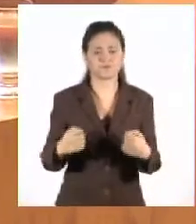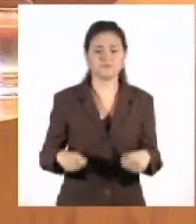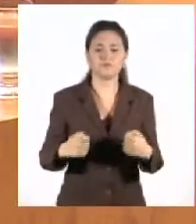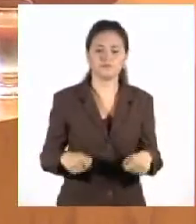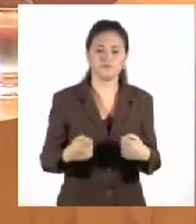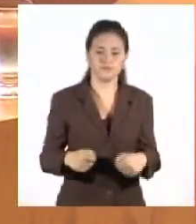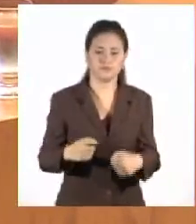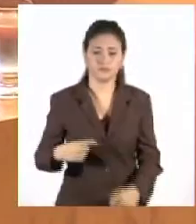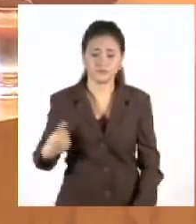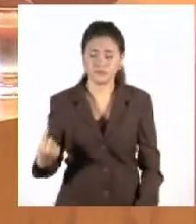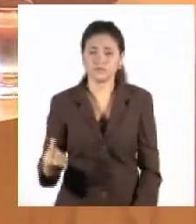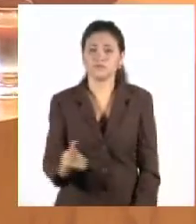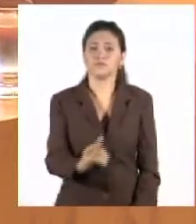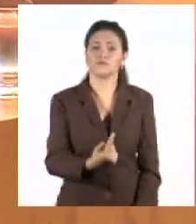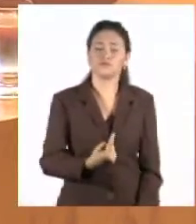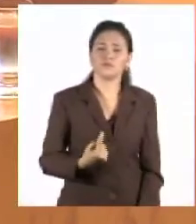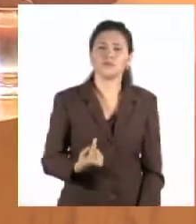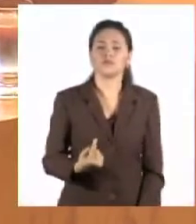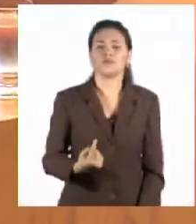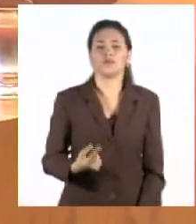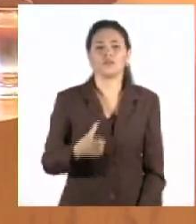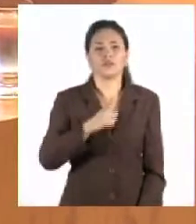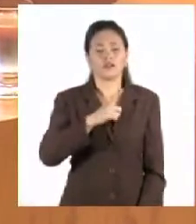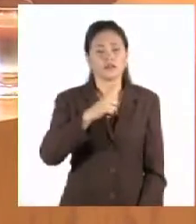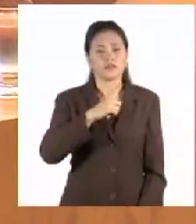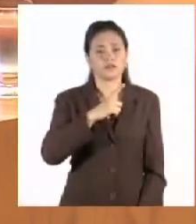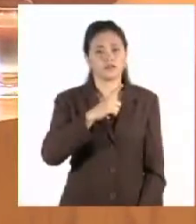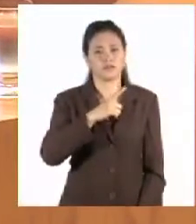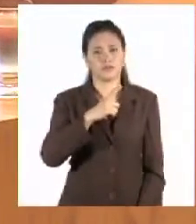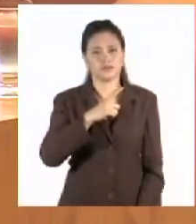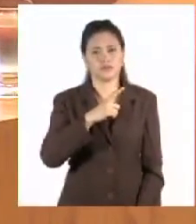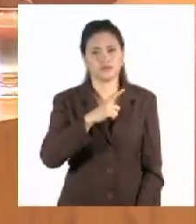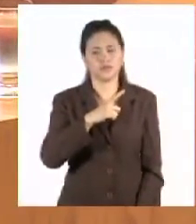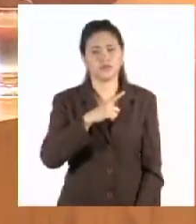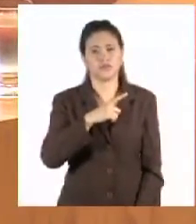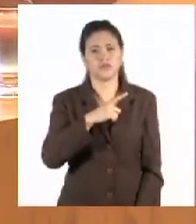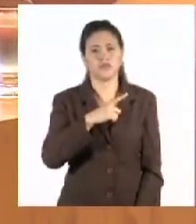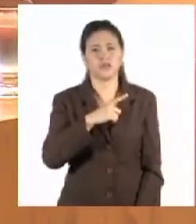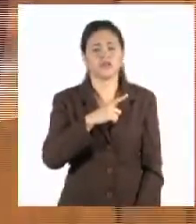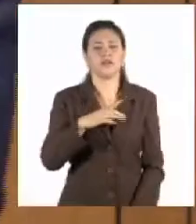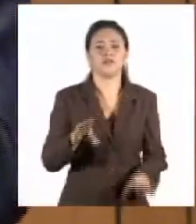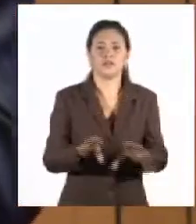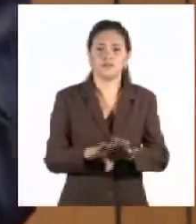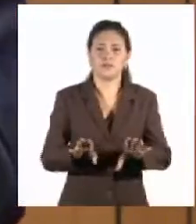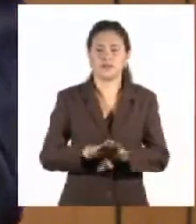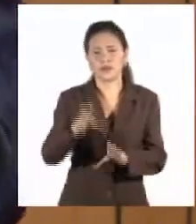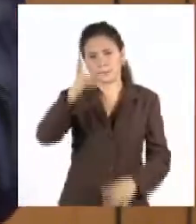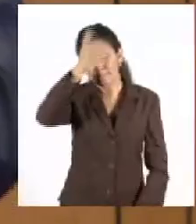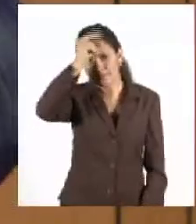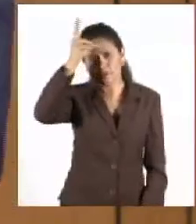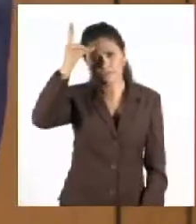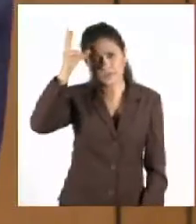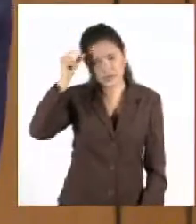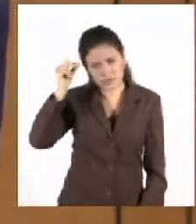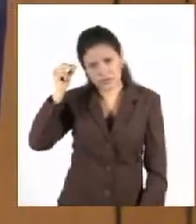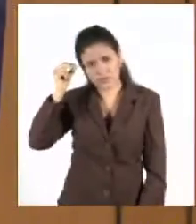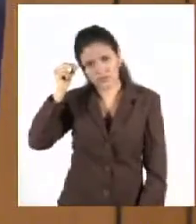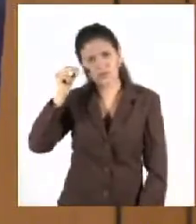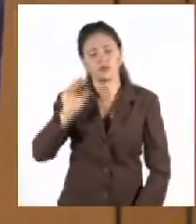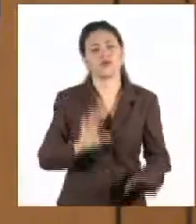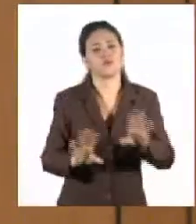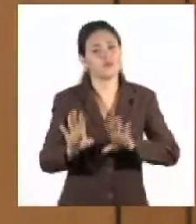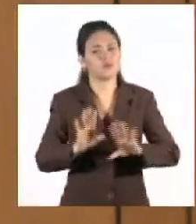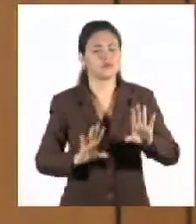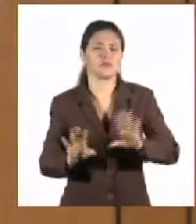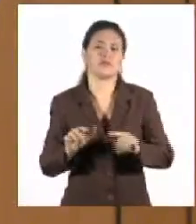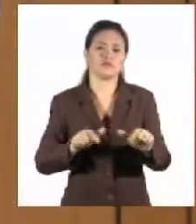nós possamos ter serviços de qualidade nas franjas entre esses municípios, para que não fique, por exemplo, as lacunas,